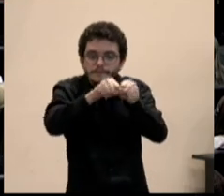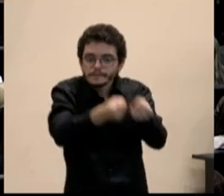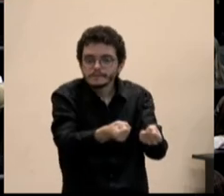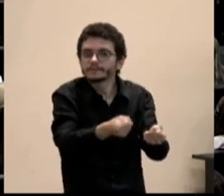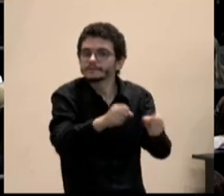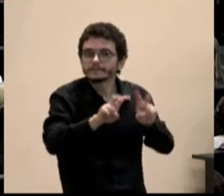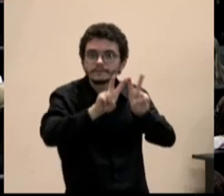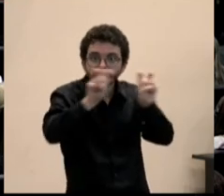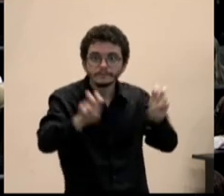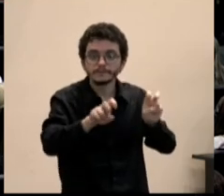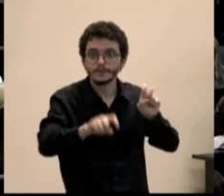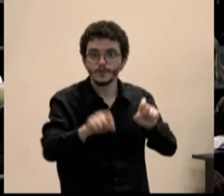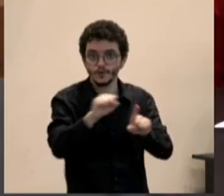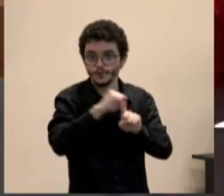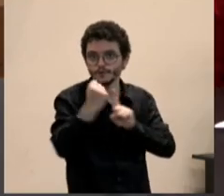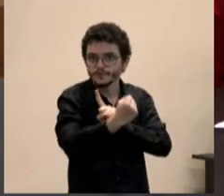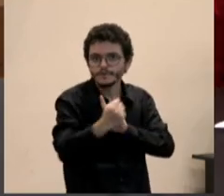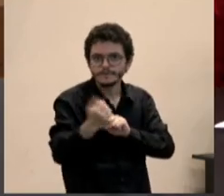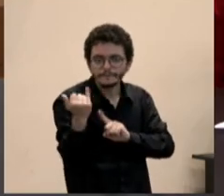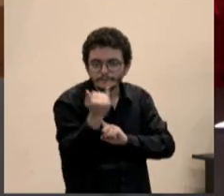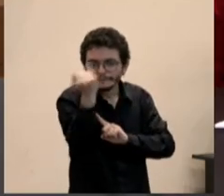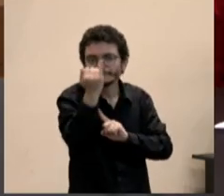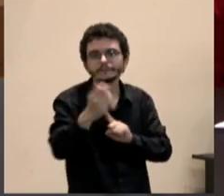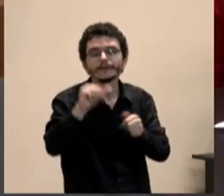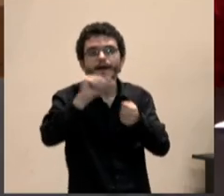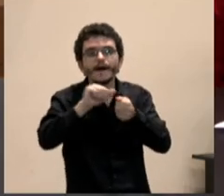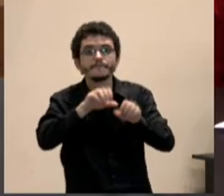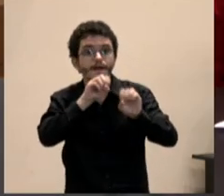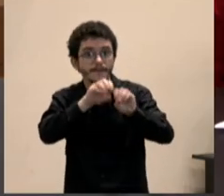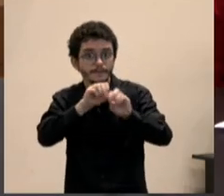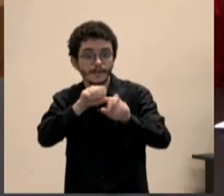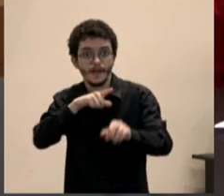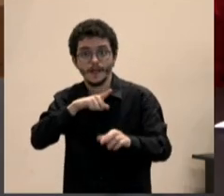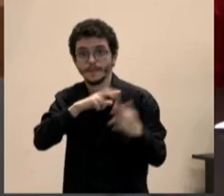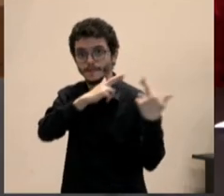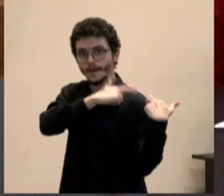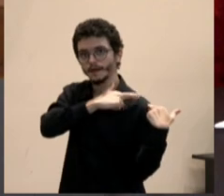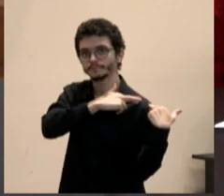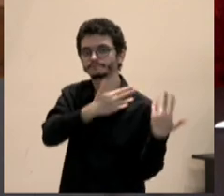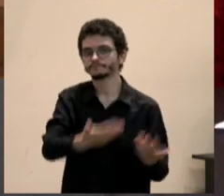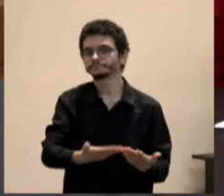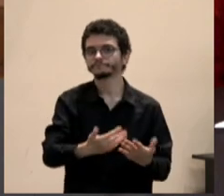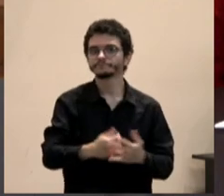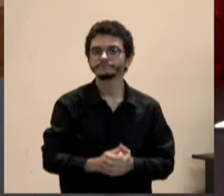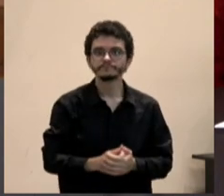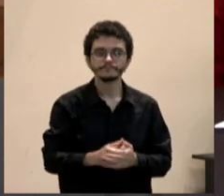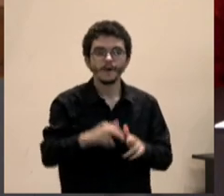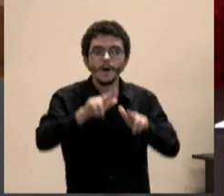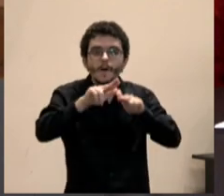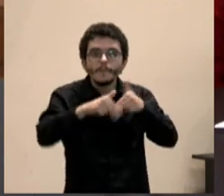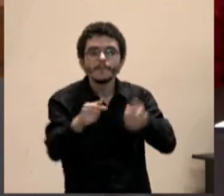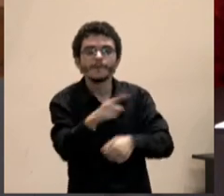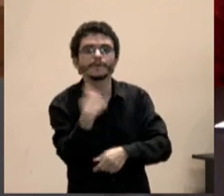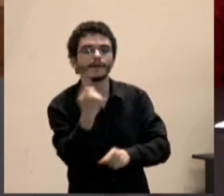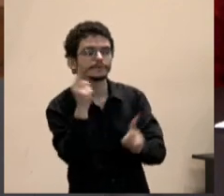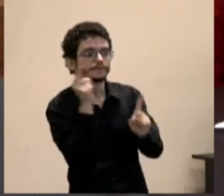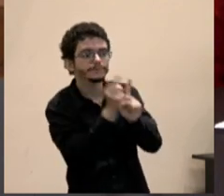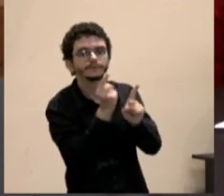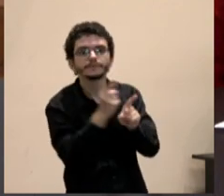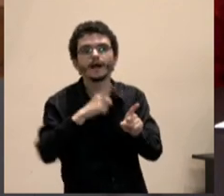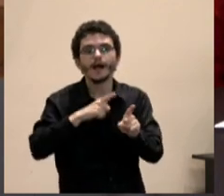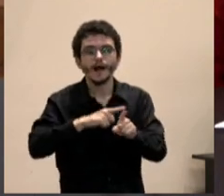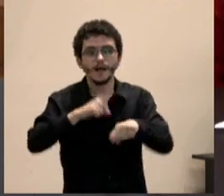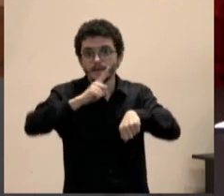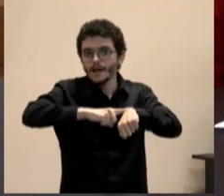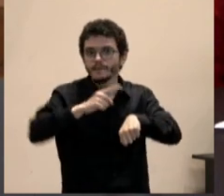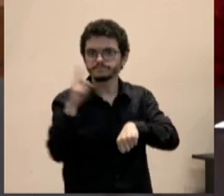que é o fazer educação com responsabilidade. E aí, por isso que a gente encontra aqueles momentos difíceis,